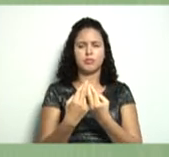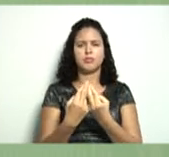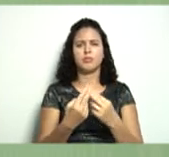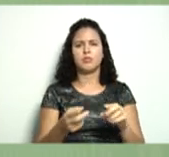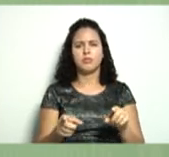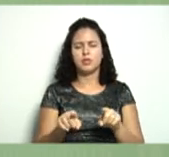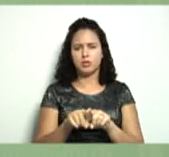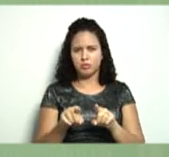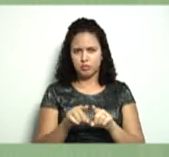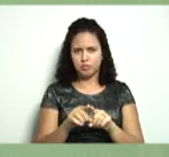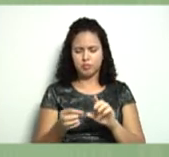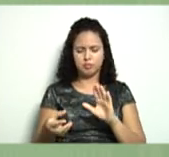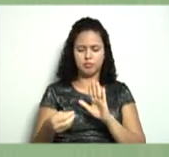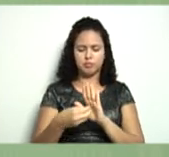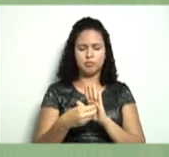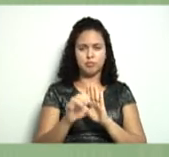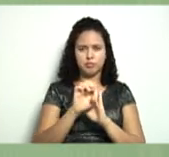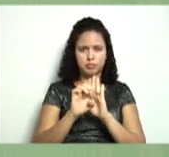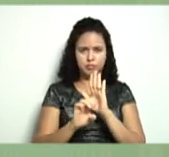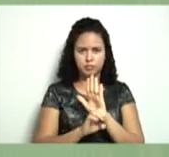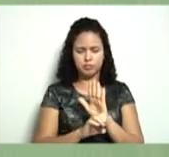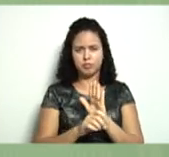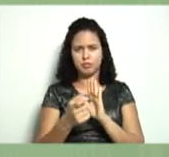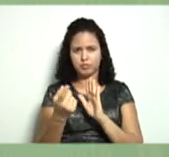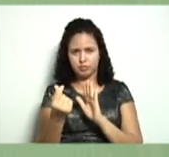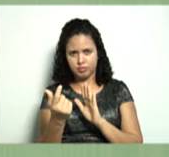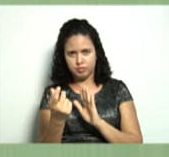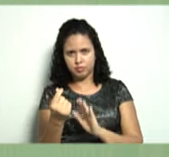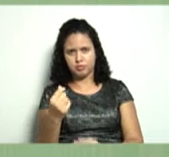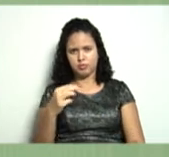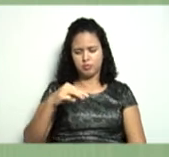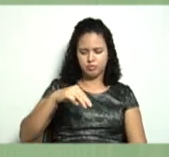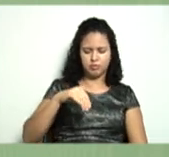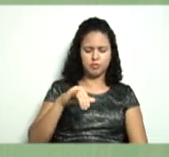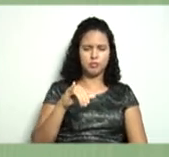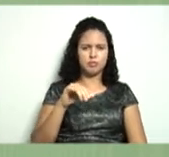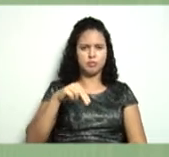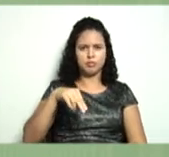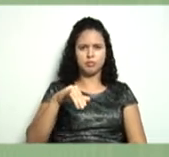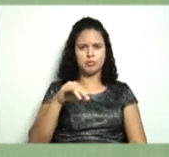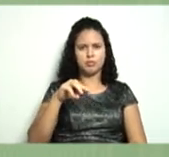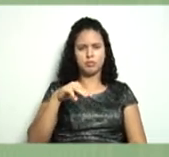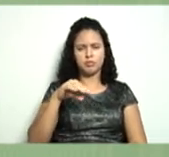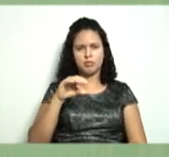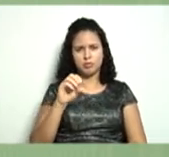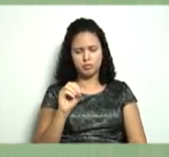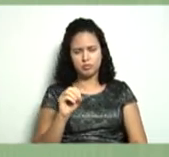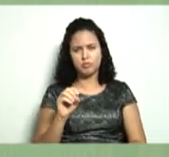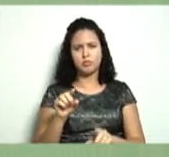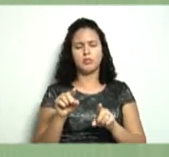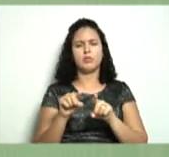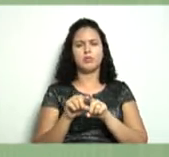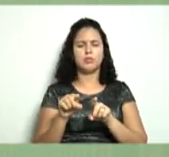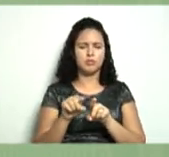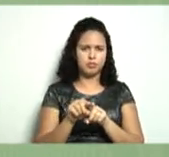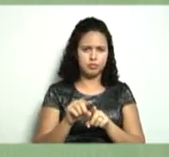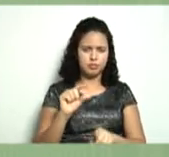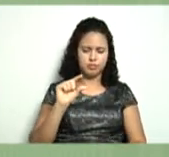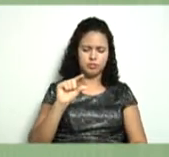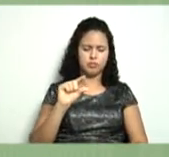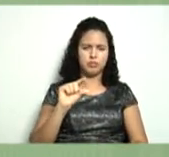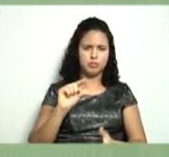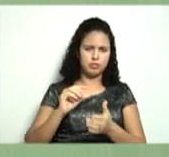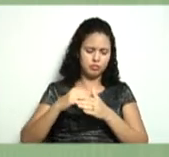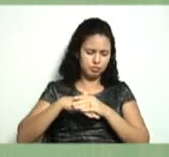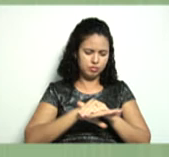Também tem que constar lá o capital mínimo, o valor da cota parte, o mínimo a ser